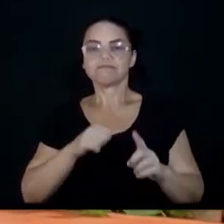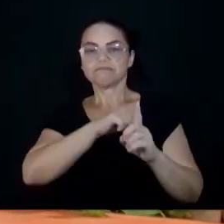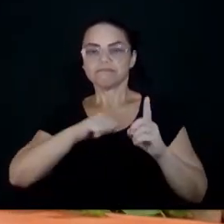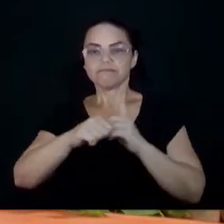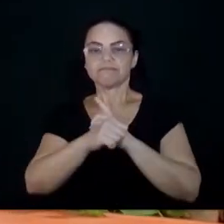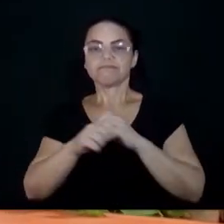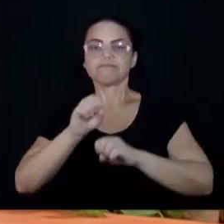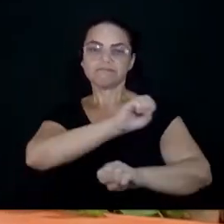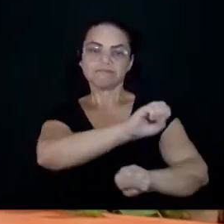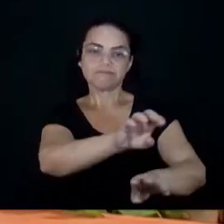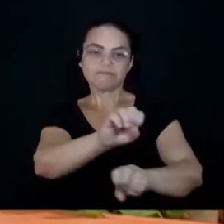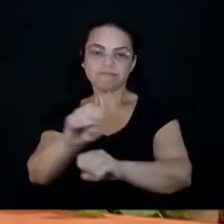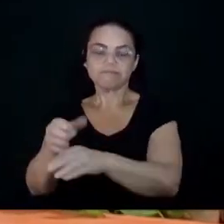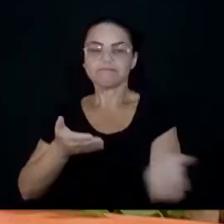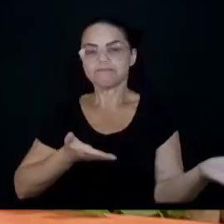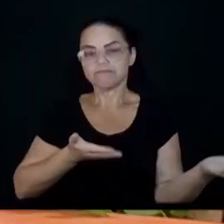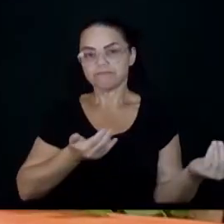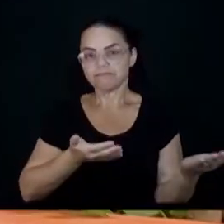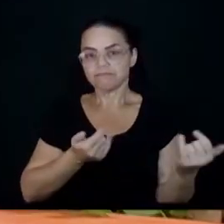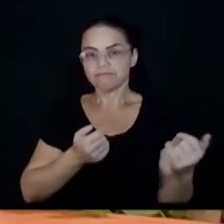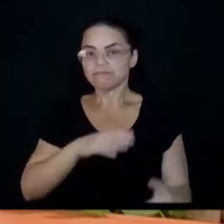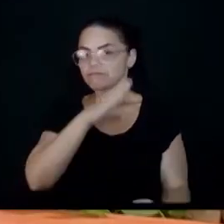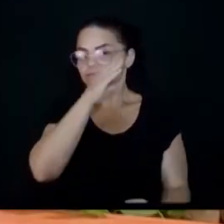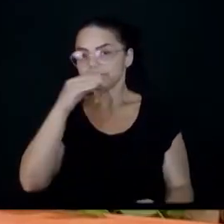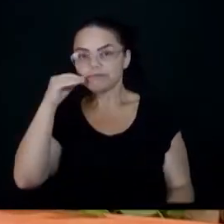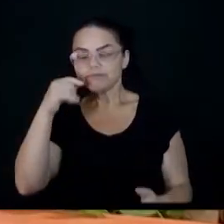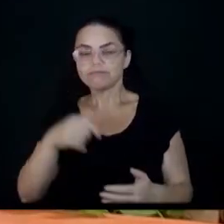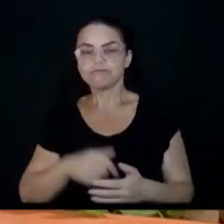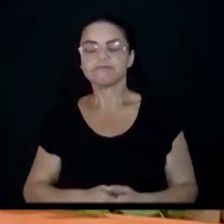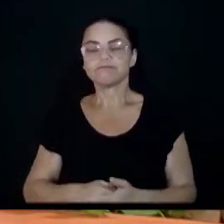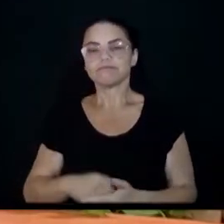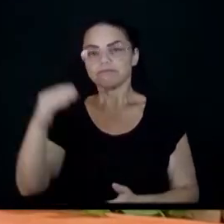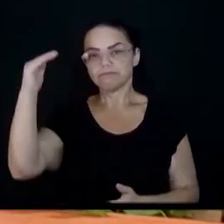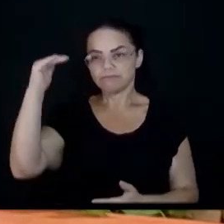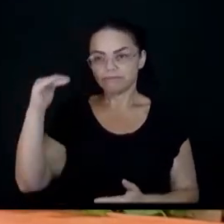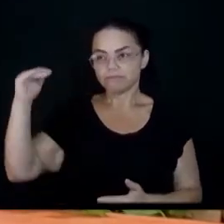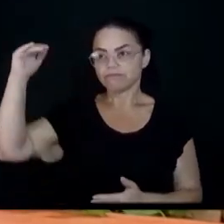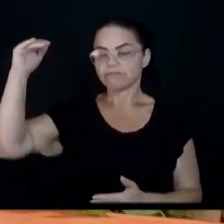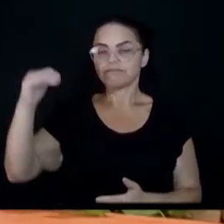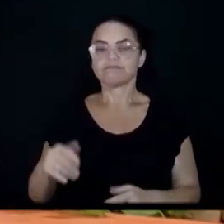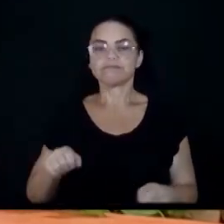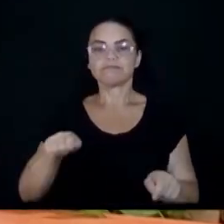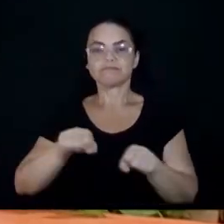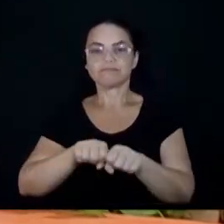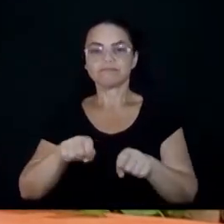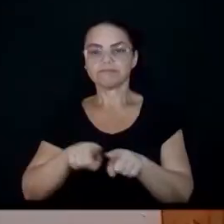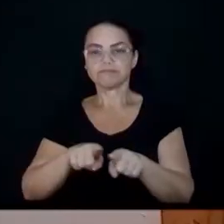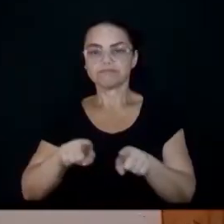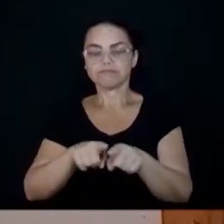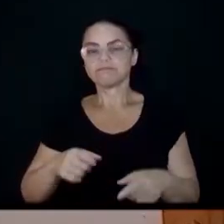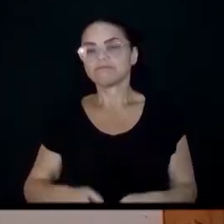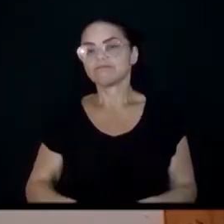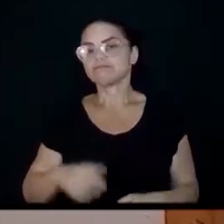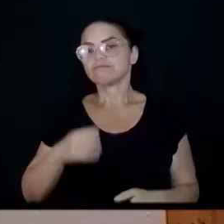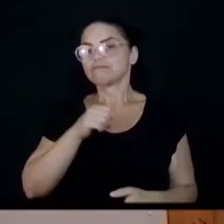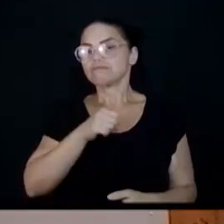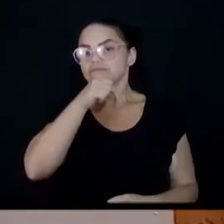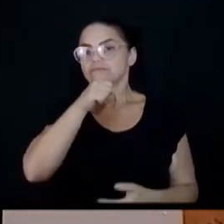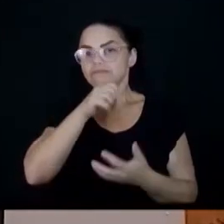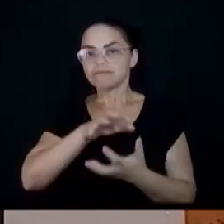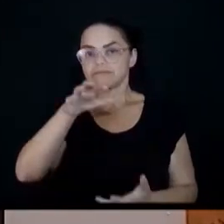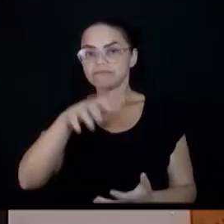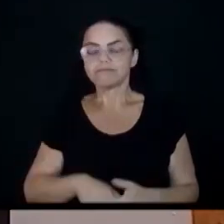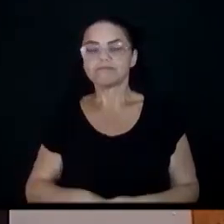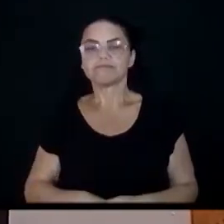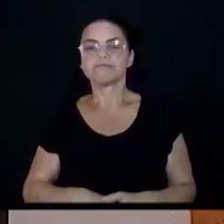jovens, adolescentes, adultos e também idosos. Um trabalho muito rico, por isso vamos conversar com